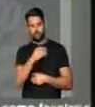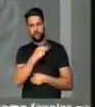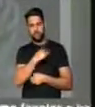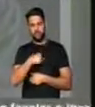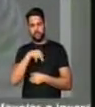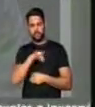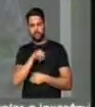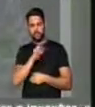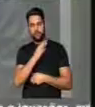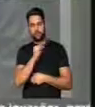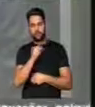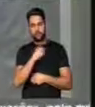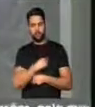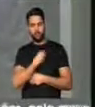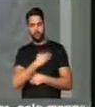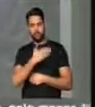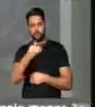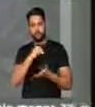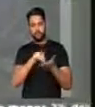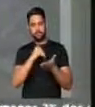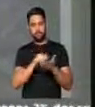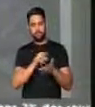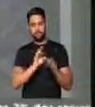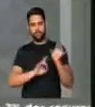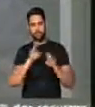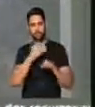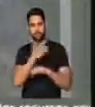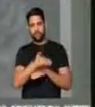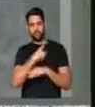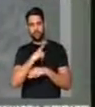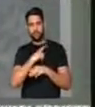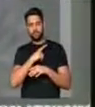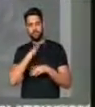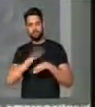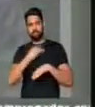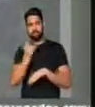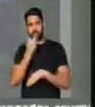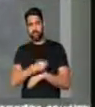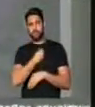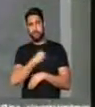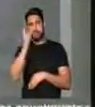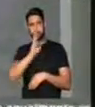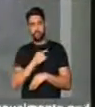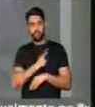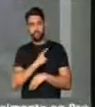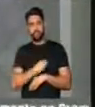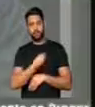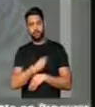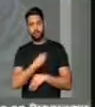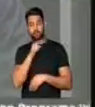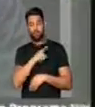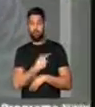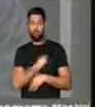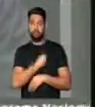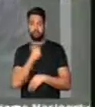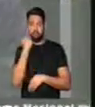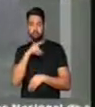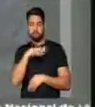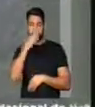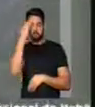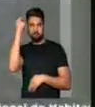ministro Moreira Franco, à frente dessa Secretaria Especial, de tanta importância para o Brasil, para que ele, com o